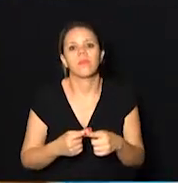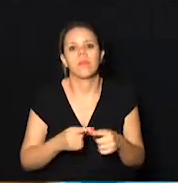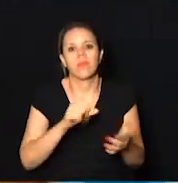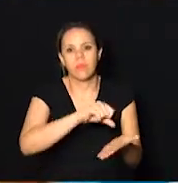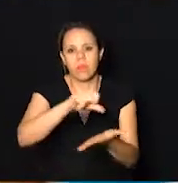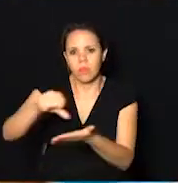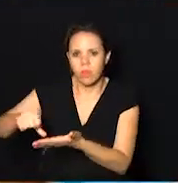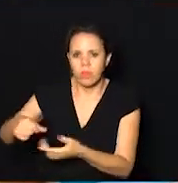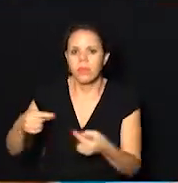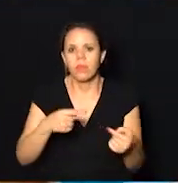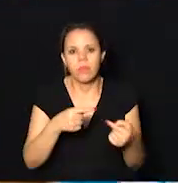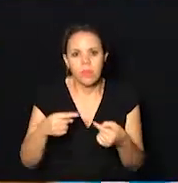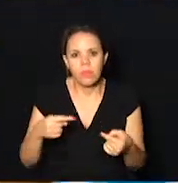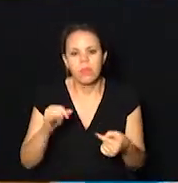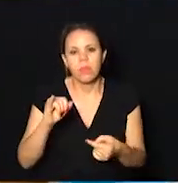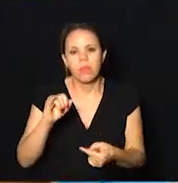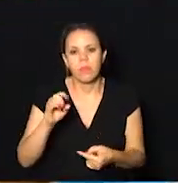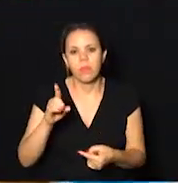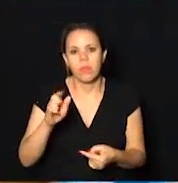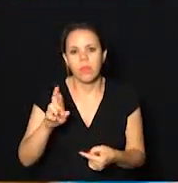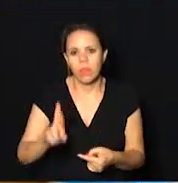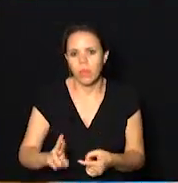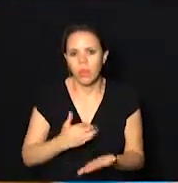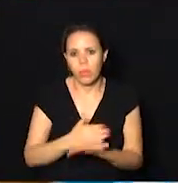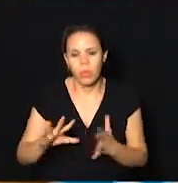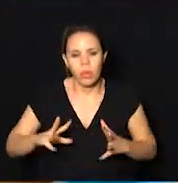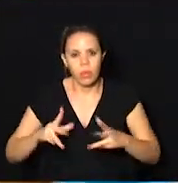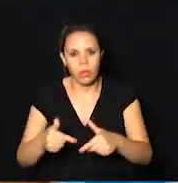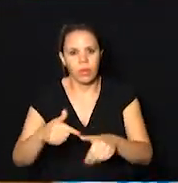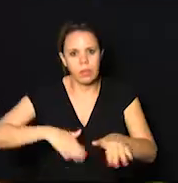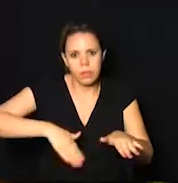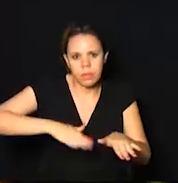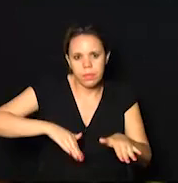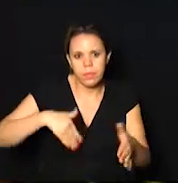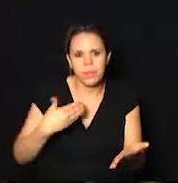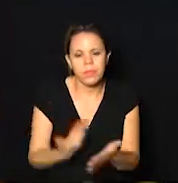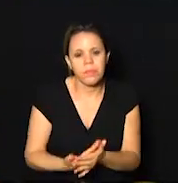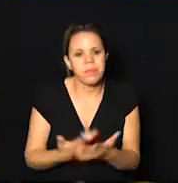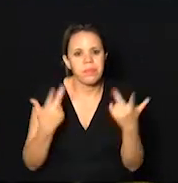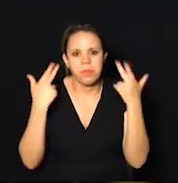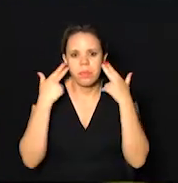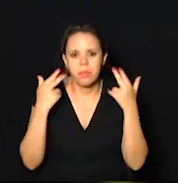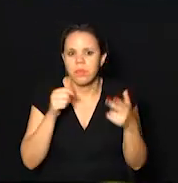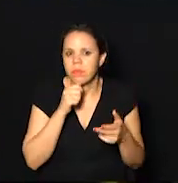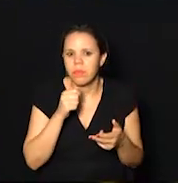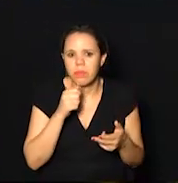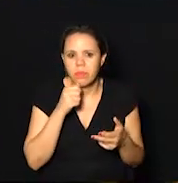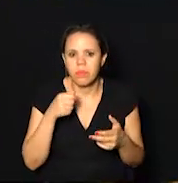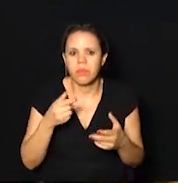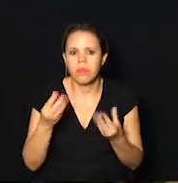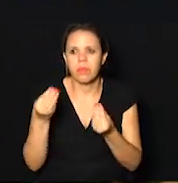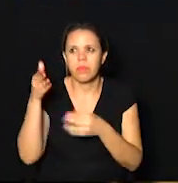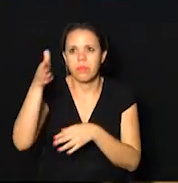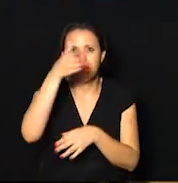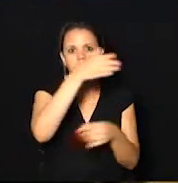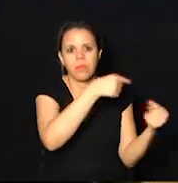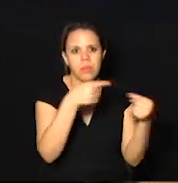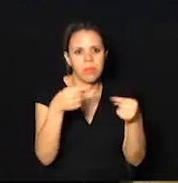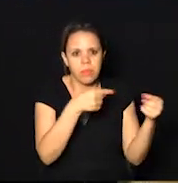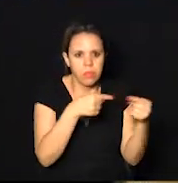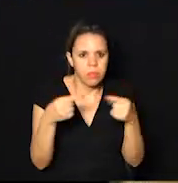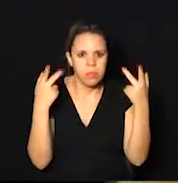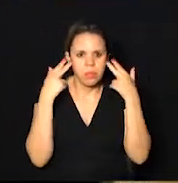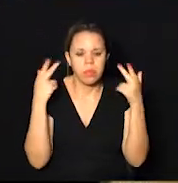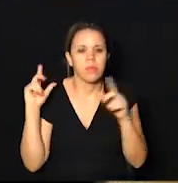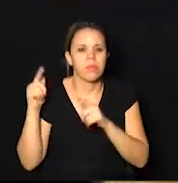pode disputar com o igor que foi o início de tudo então eu na da vale até no convencional ainda então a gente ia para muitas competições do